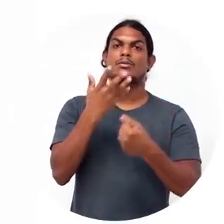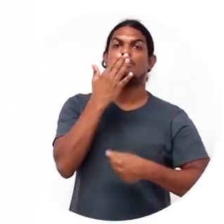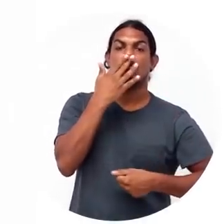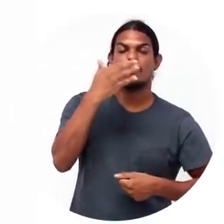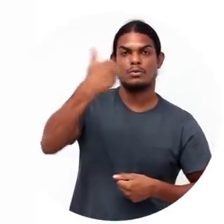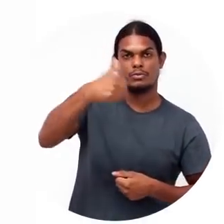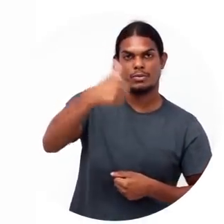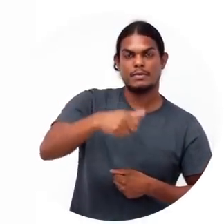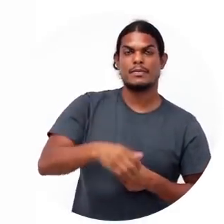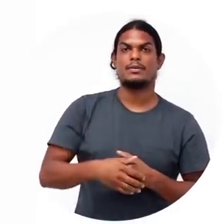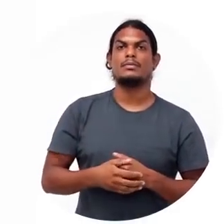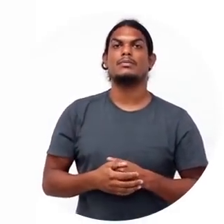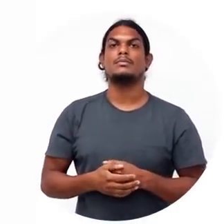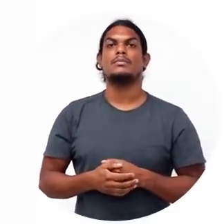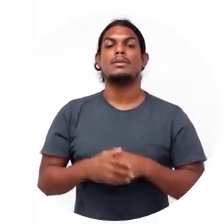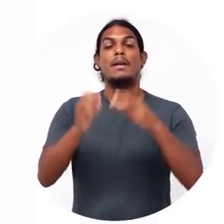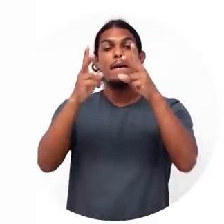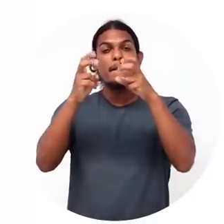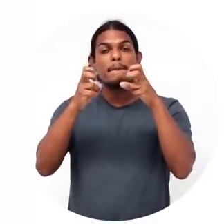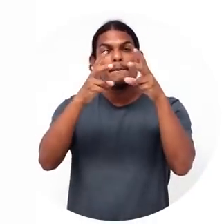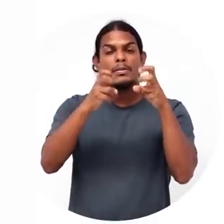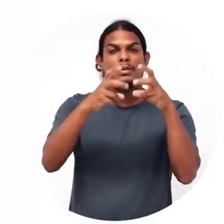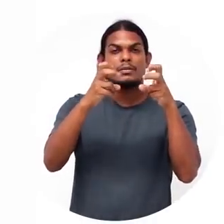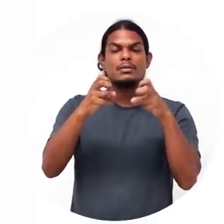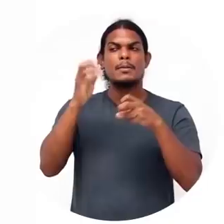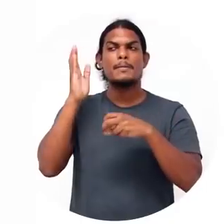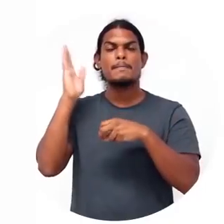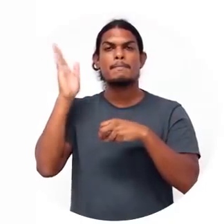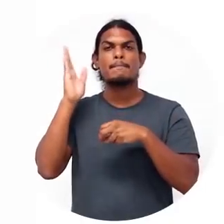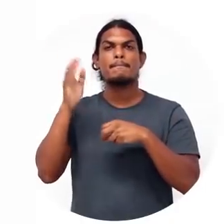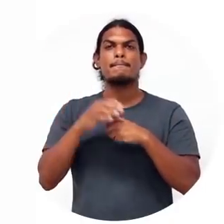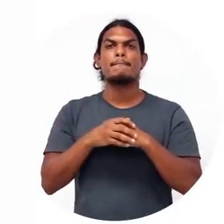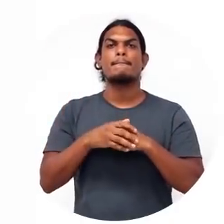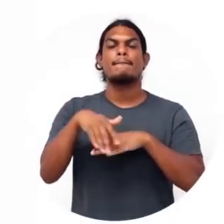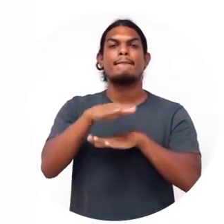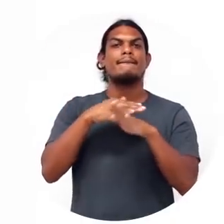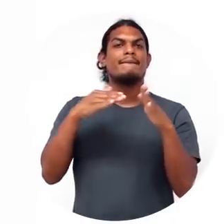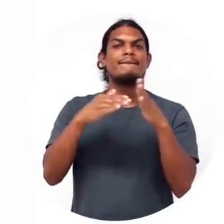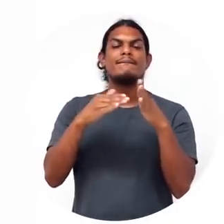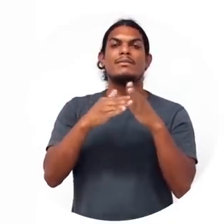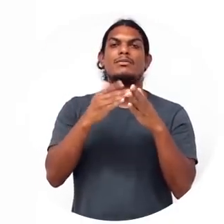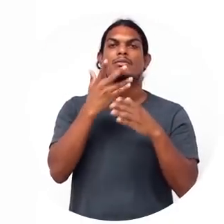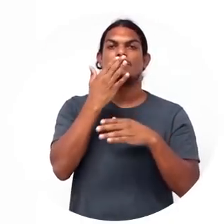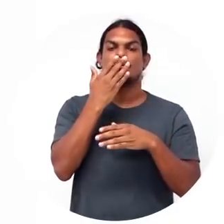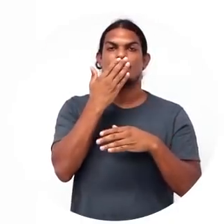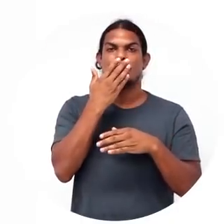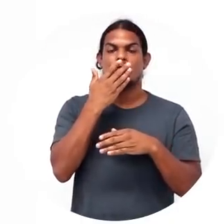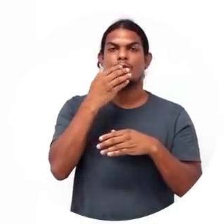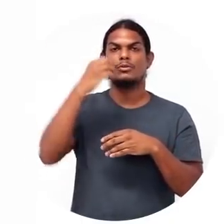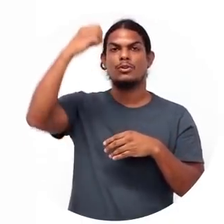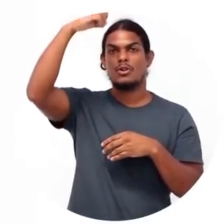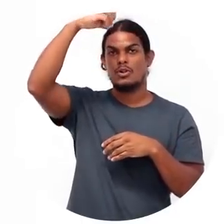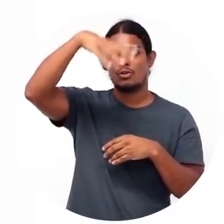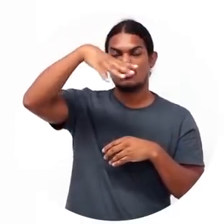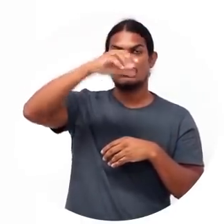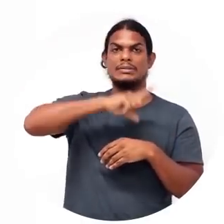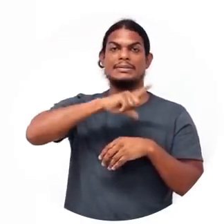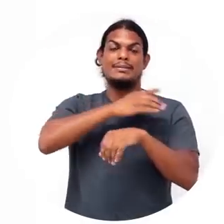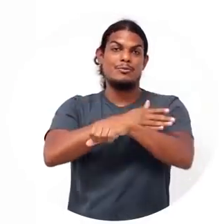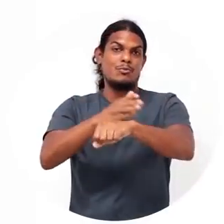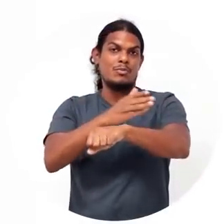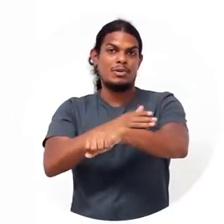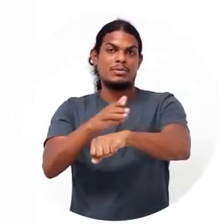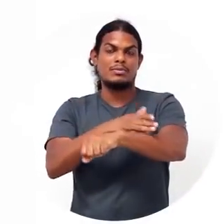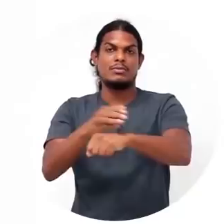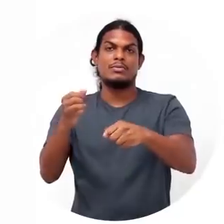cores primárias, certo? Observem que as sínteses aqui, ó, se eu junto todas as cores cor-luz primária, eu tenho o